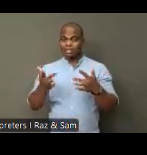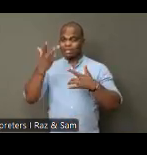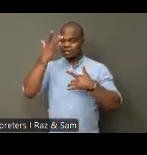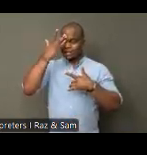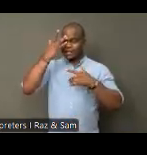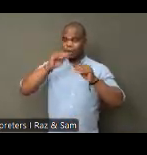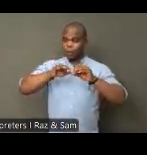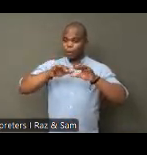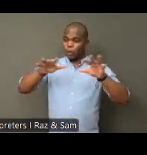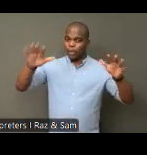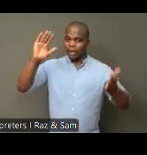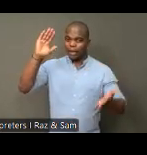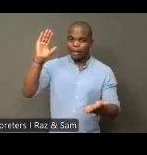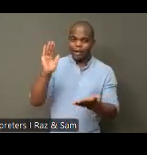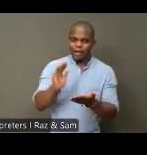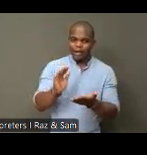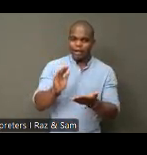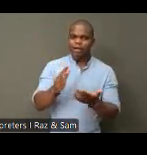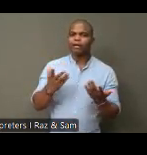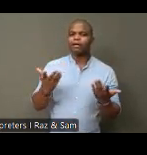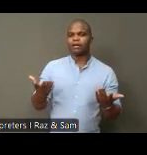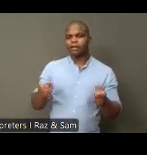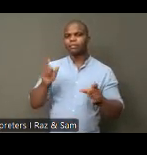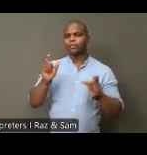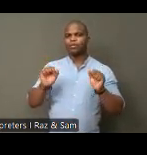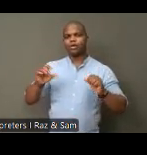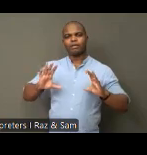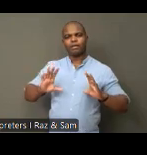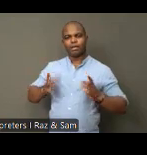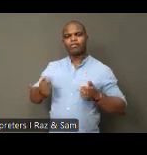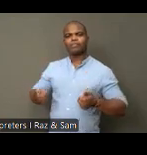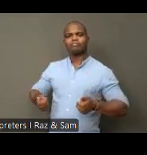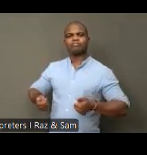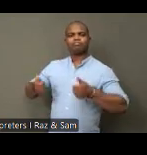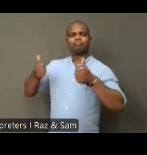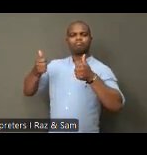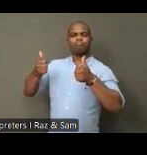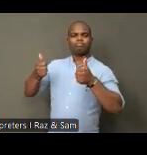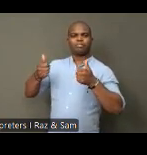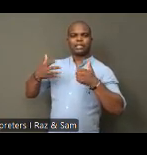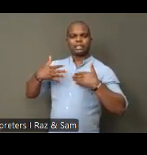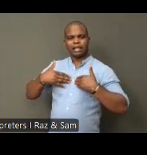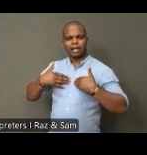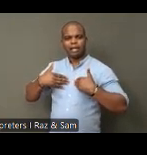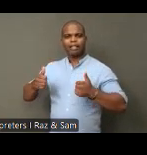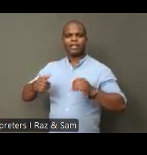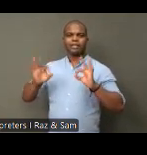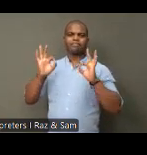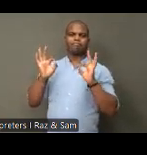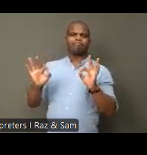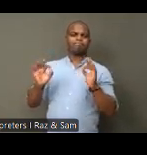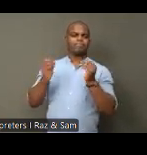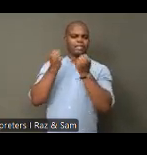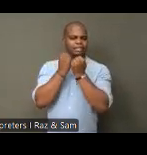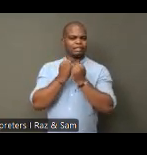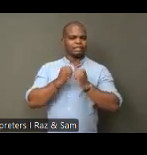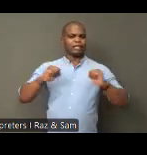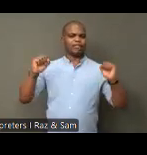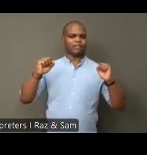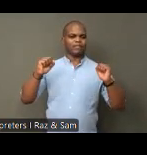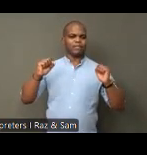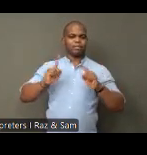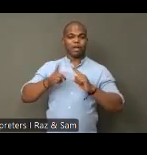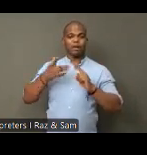Com menos doenças transmissíveis, mais pessoas terão a oportunidade de criar uma vida mais segura